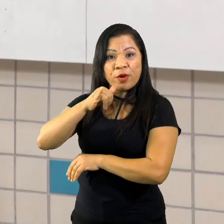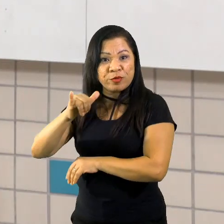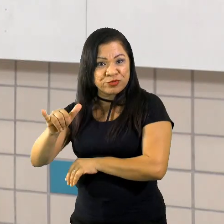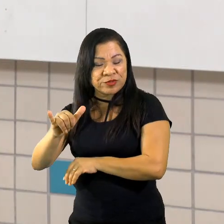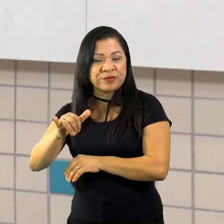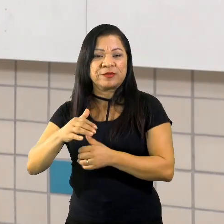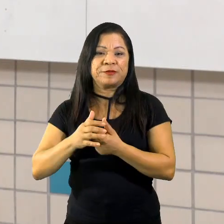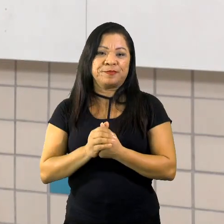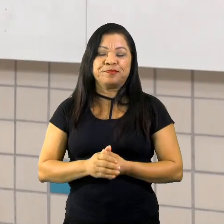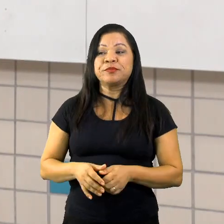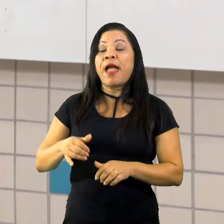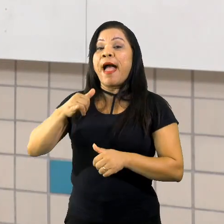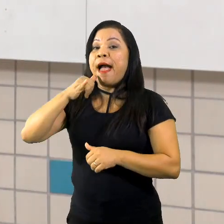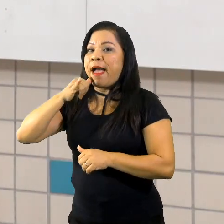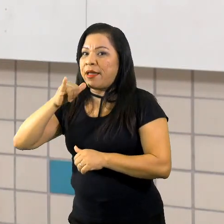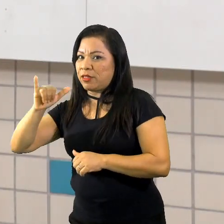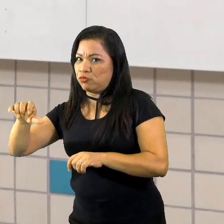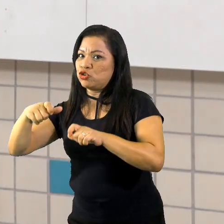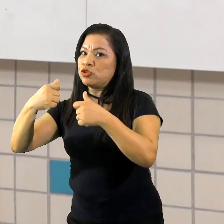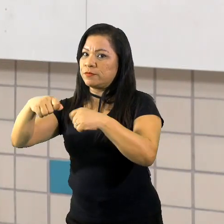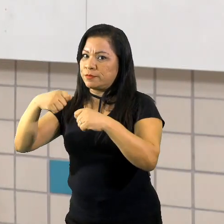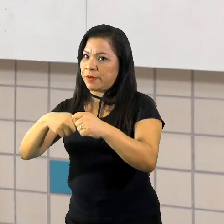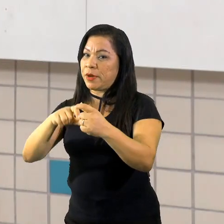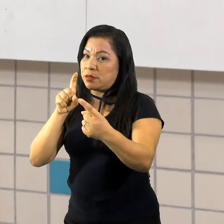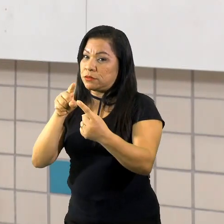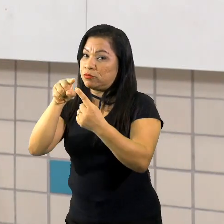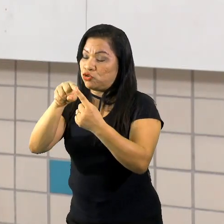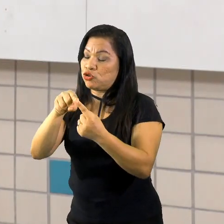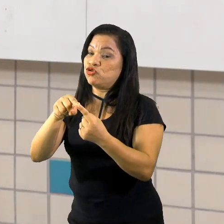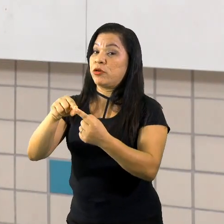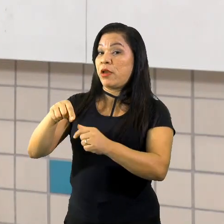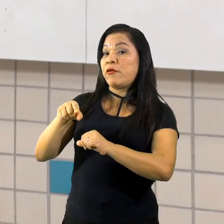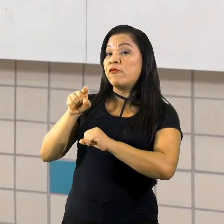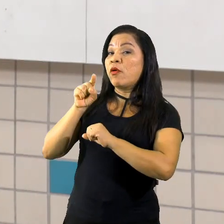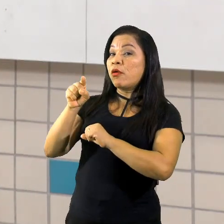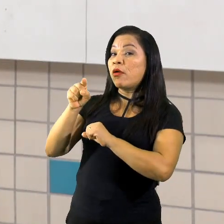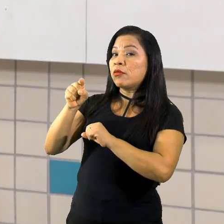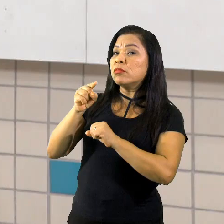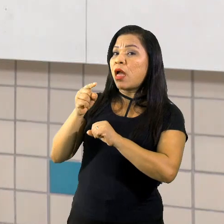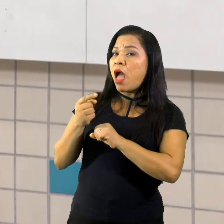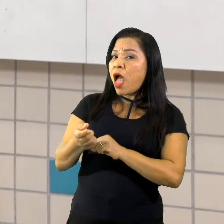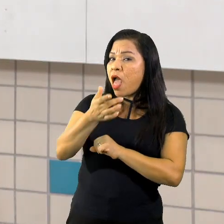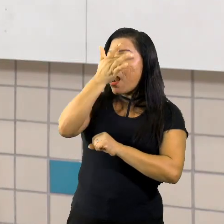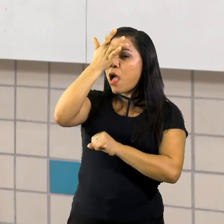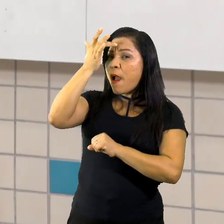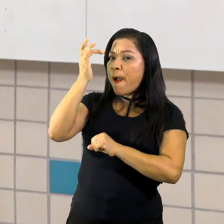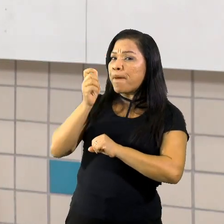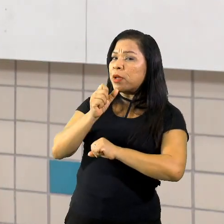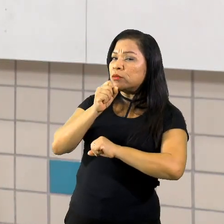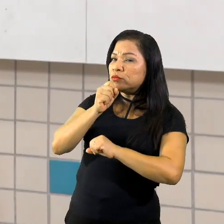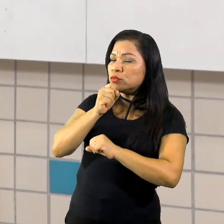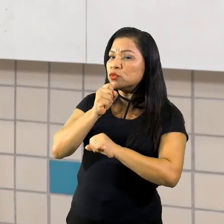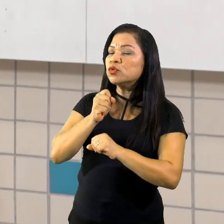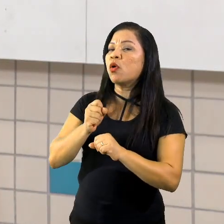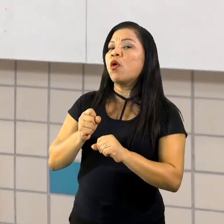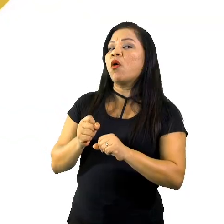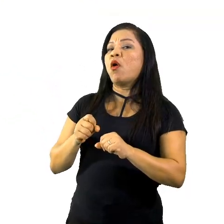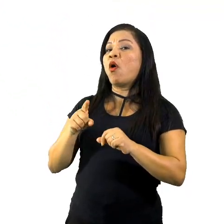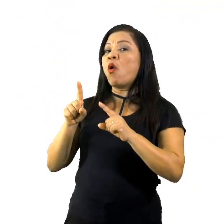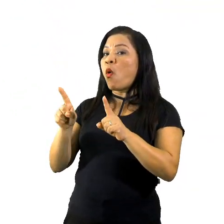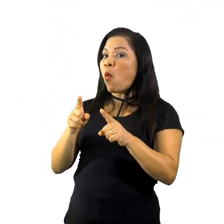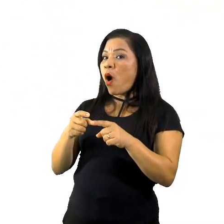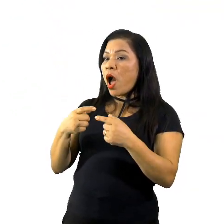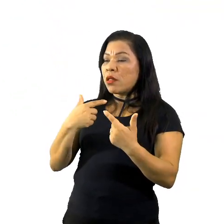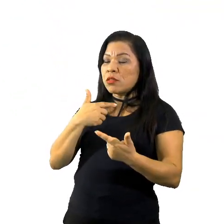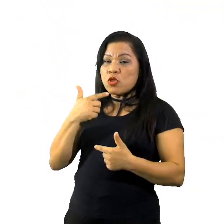ela precisa ser objetiva. Nela, o repórter não tem compromisso com o jornalismo opinativo.